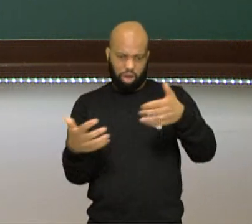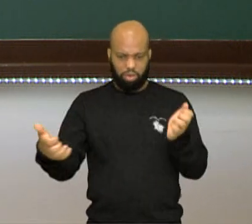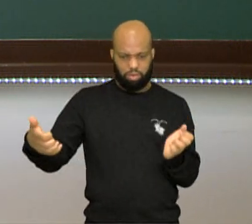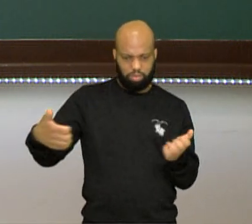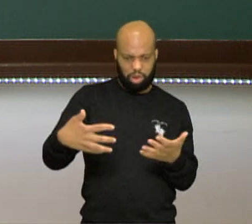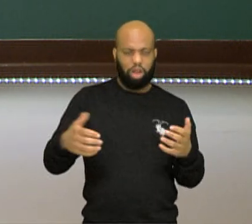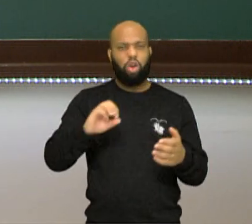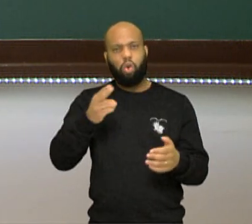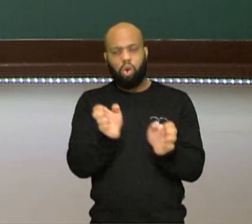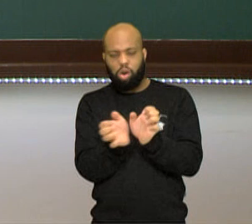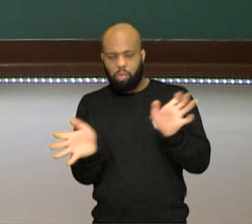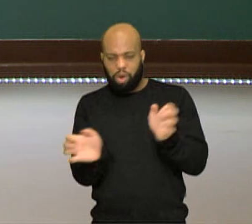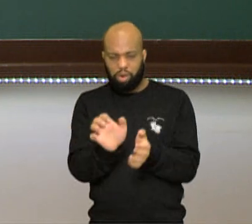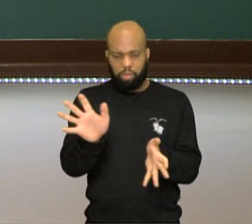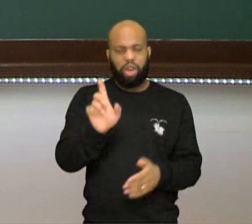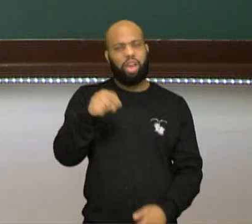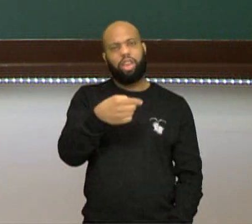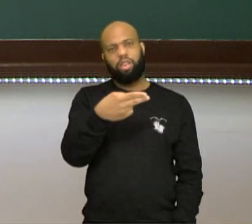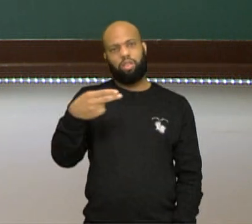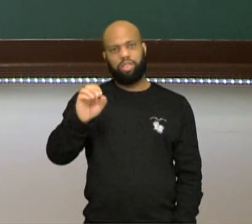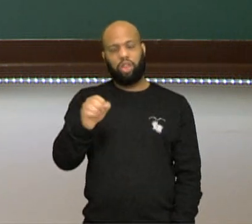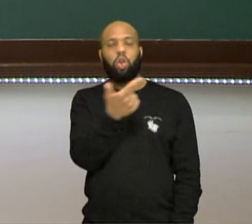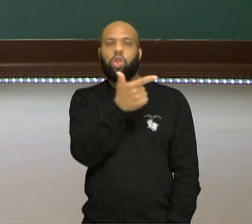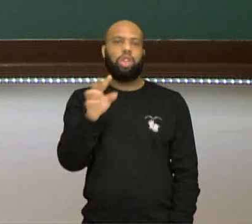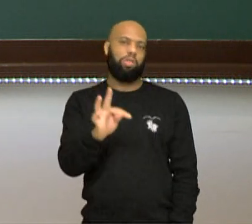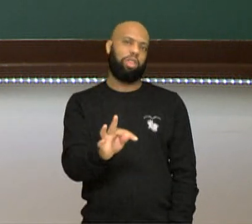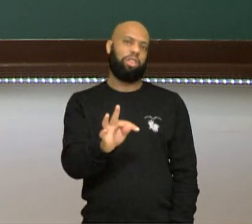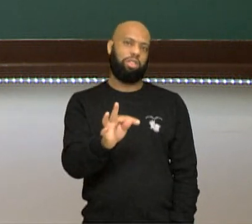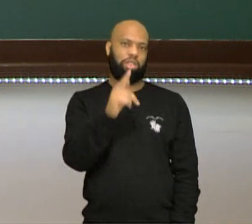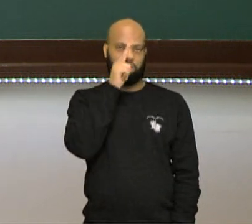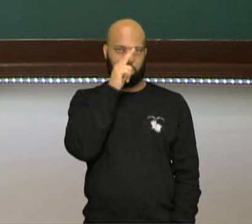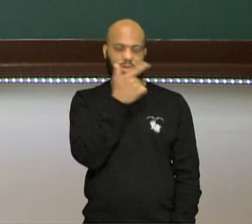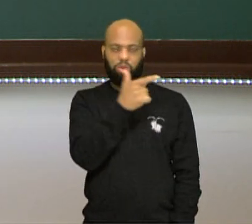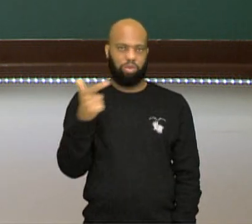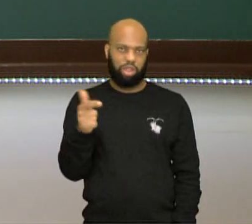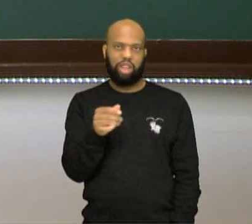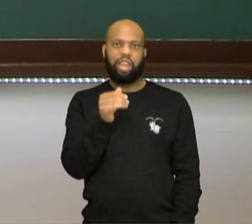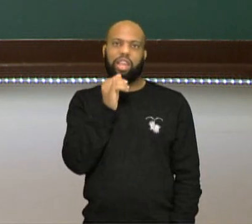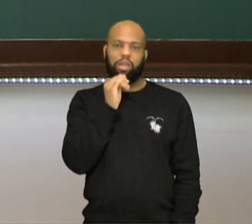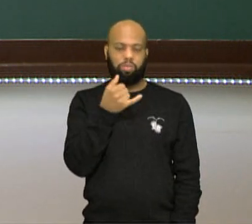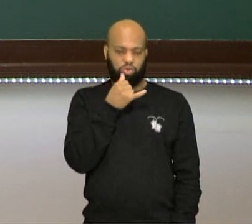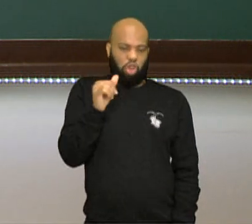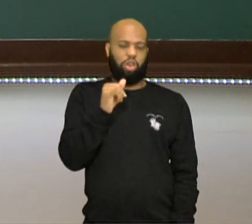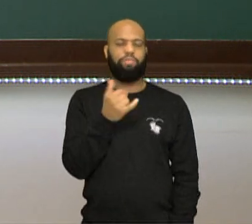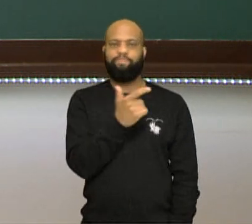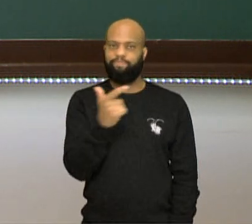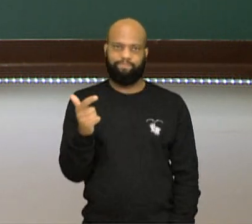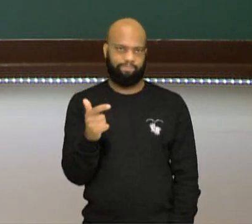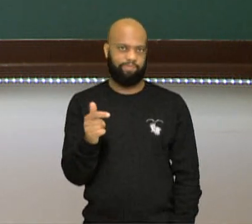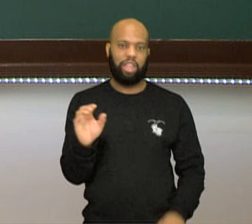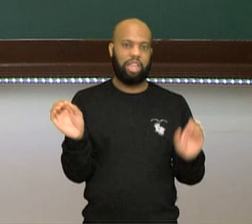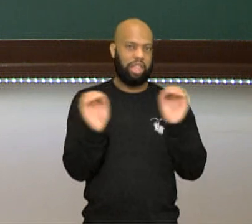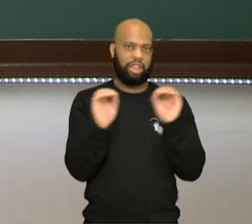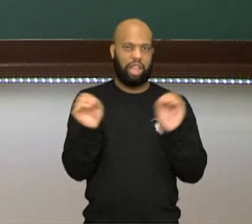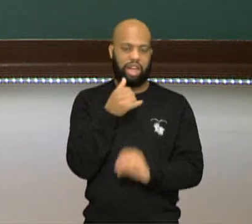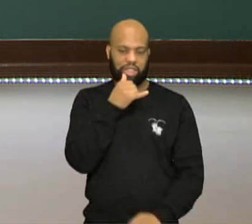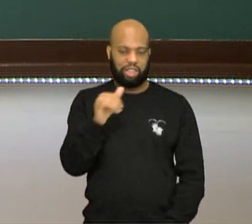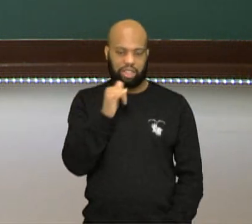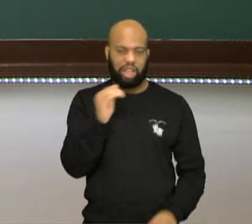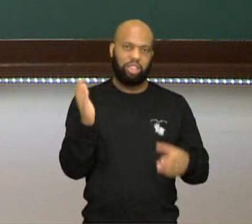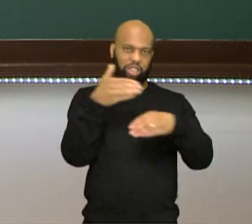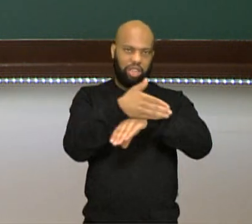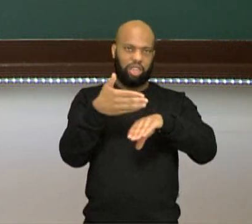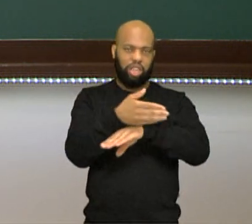de trabalho. Você não vai ter, então, ali um choque elétrico, nada, e nenhum sinal elétrico penetra